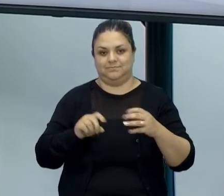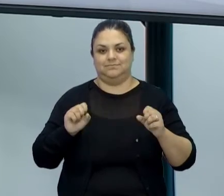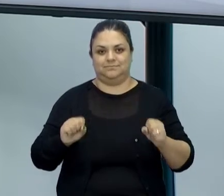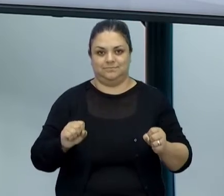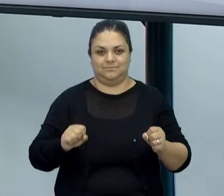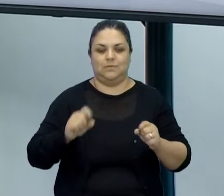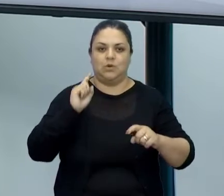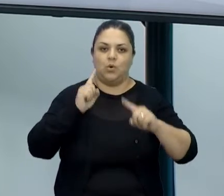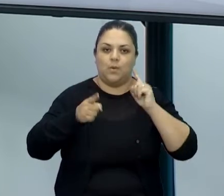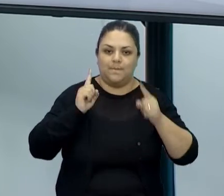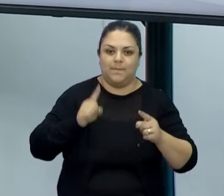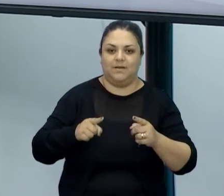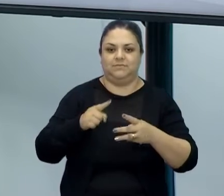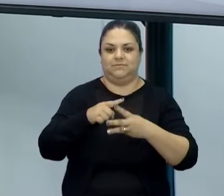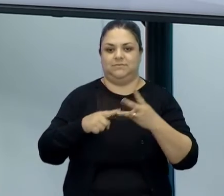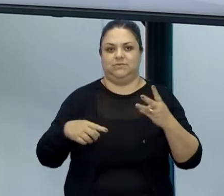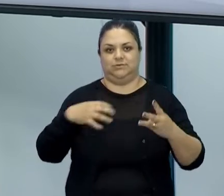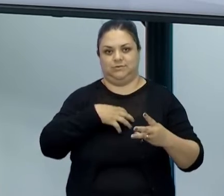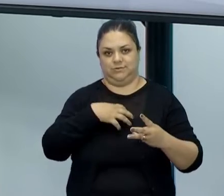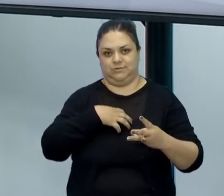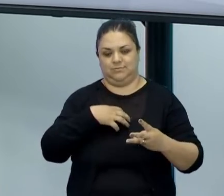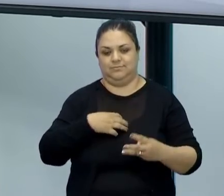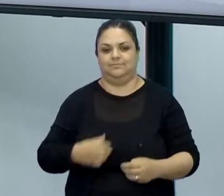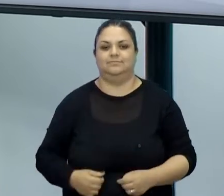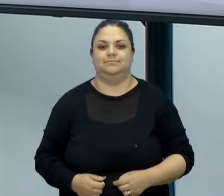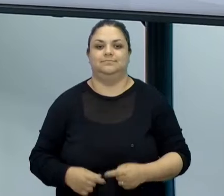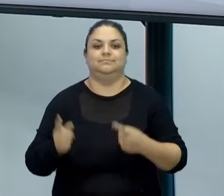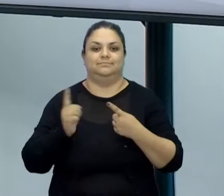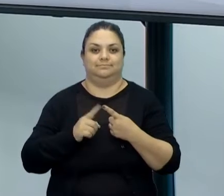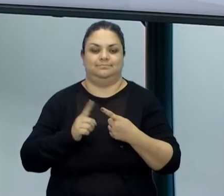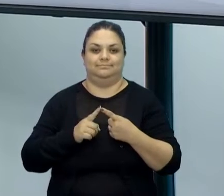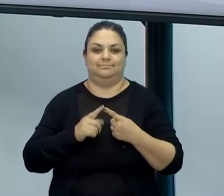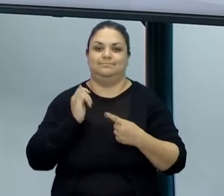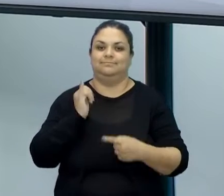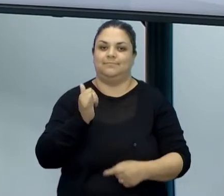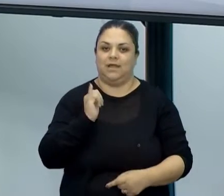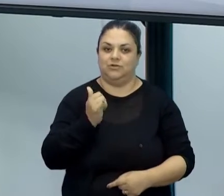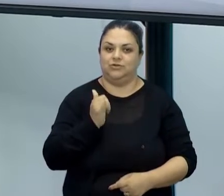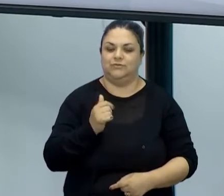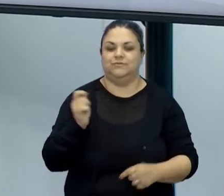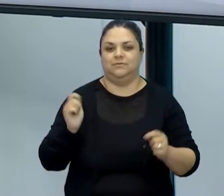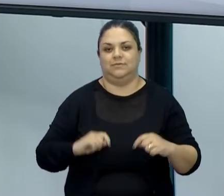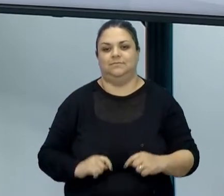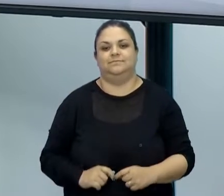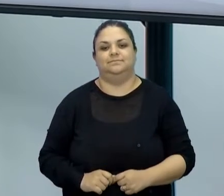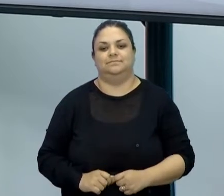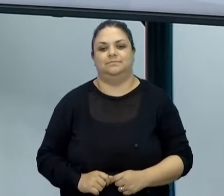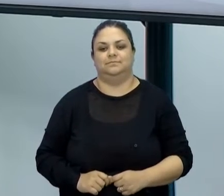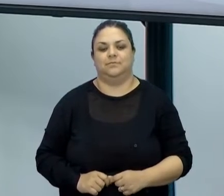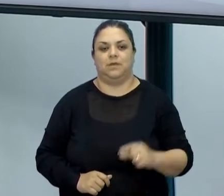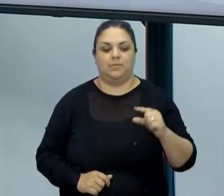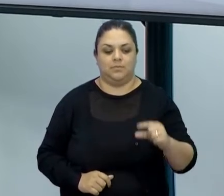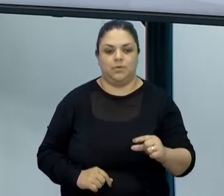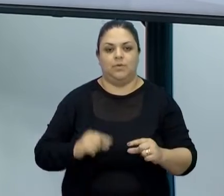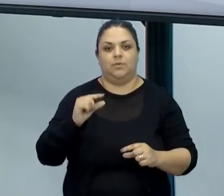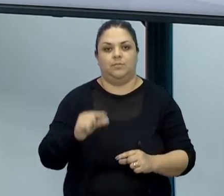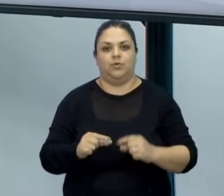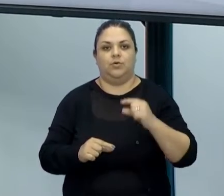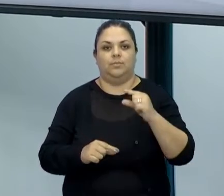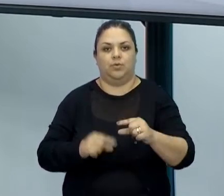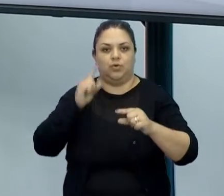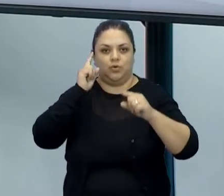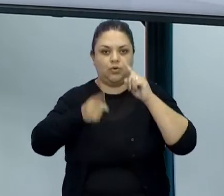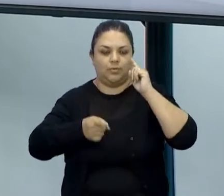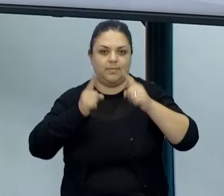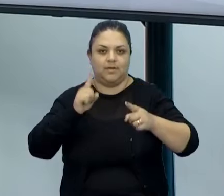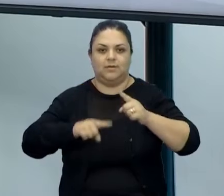comandos, né, de 3 formas. Primeiro, uma descrição narrativa. A gente pode escrever o passo a passo dos comandos de uma